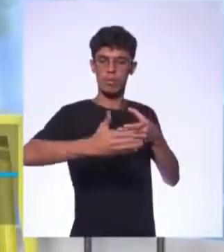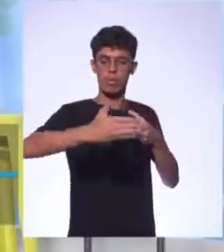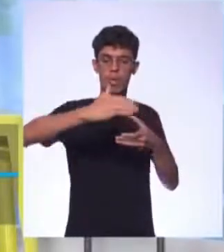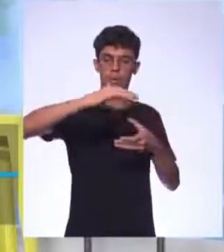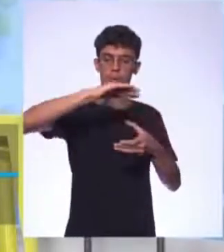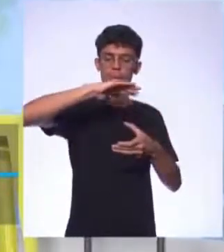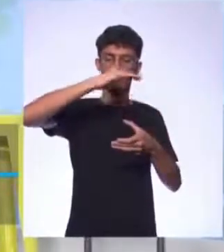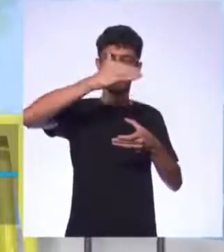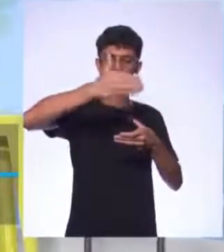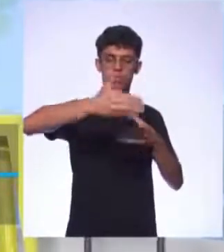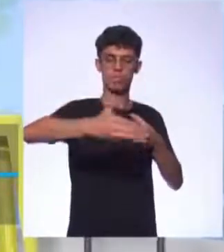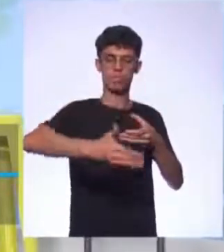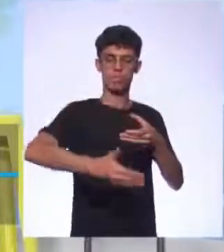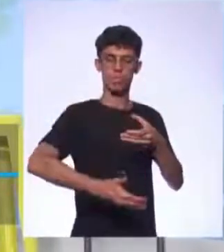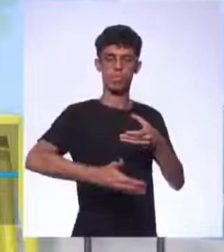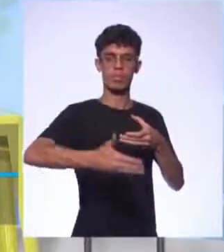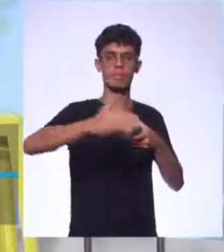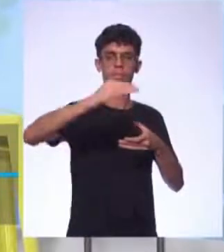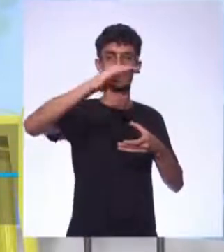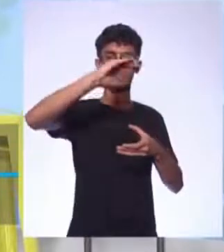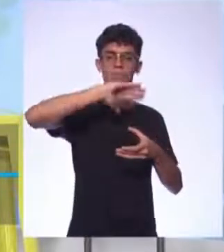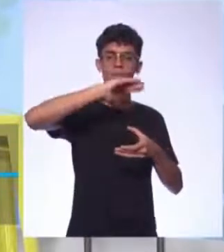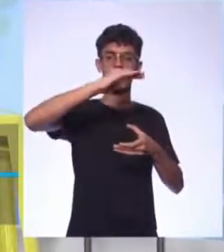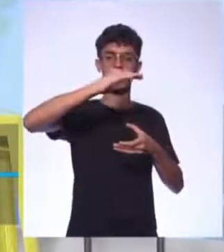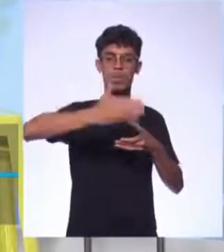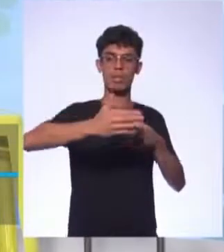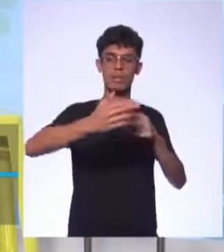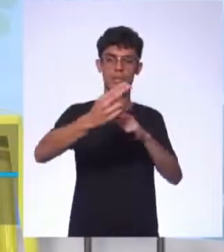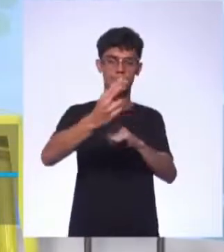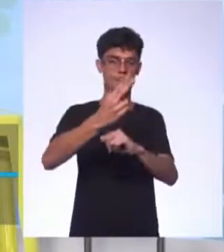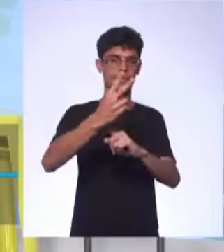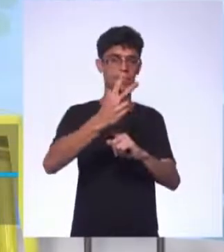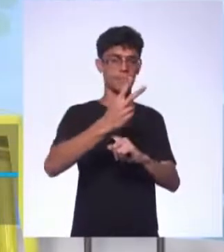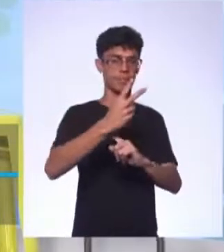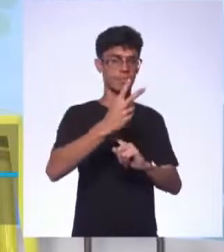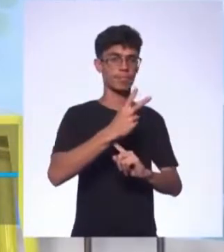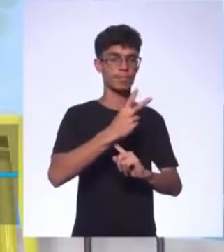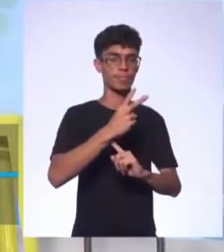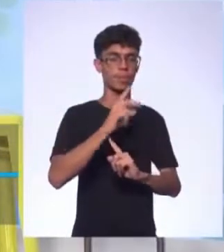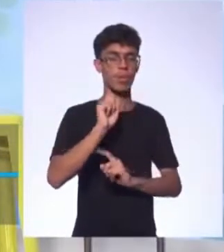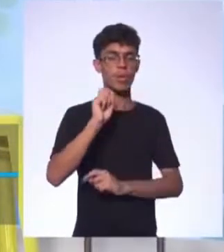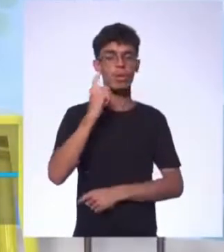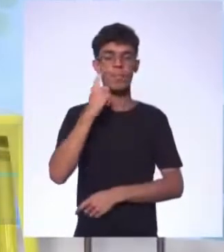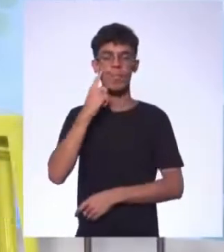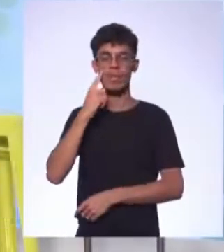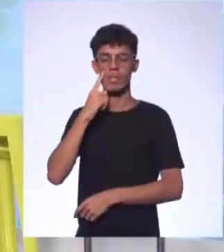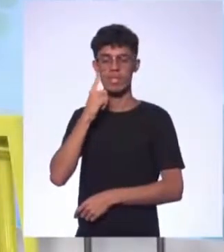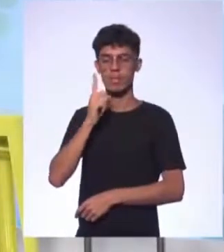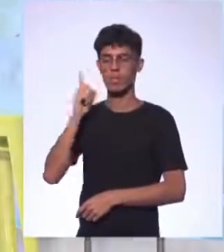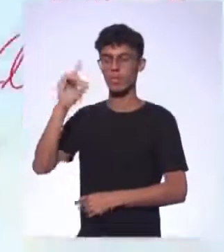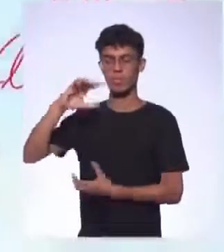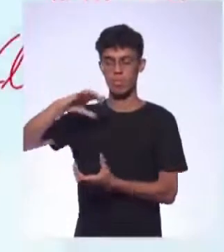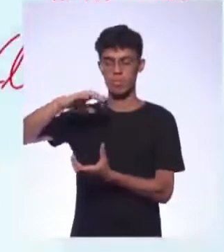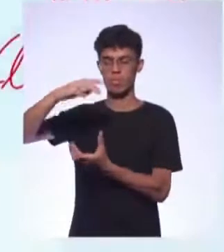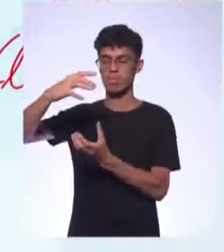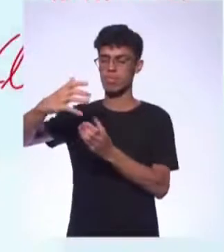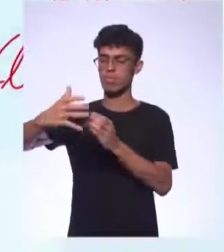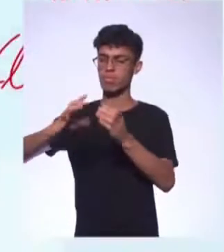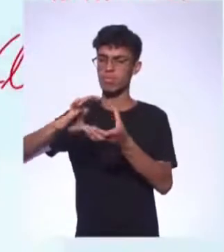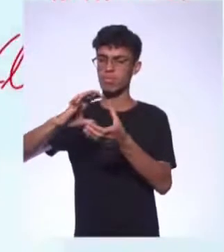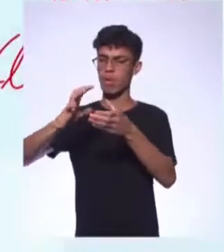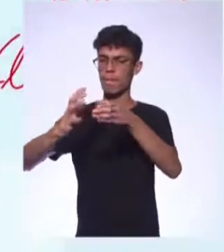de ozônio, se pensarmos aqui, né, no planeta Terra, ok?